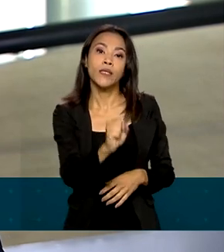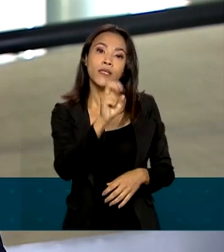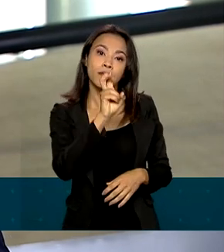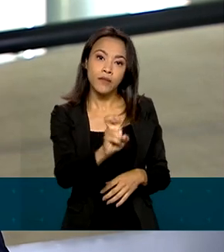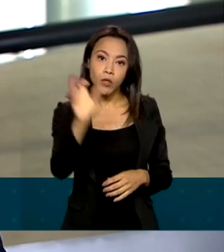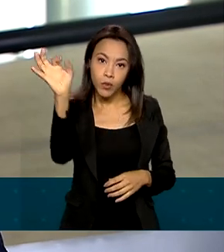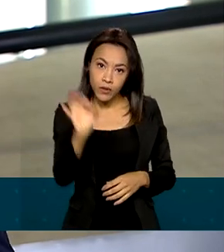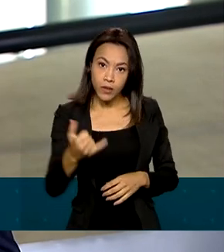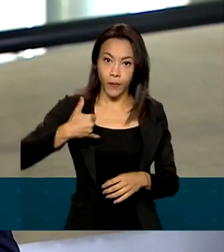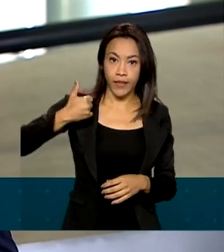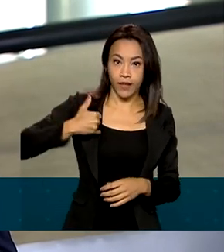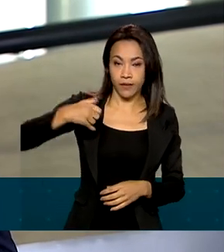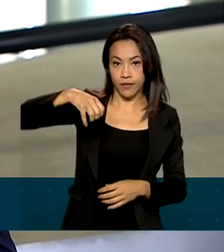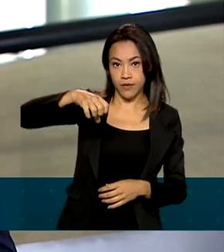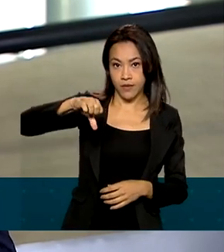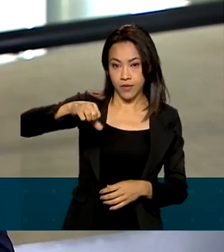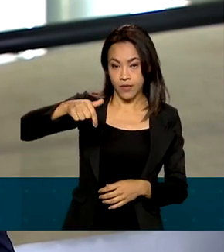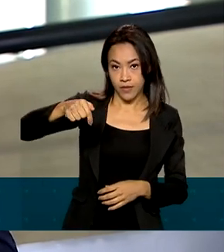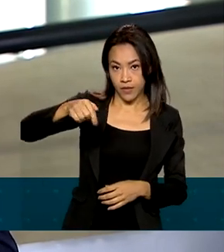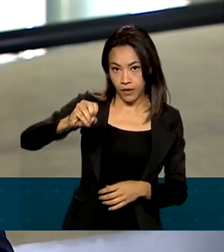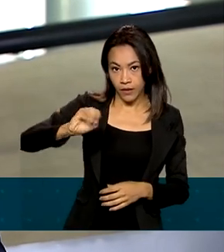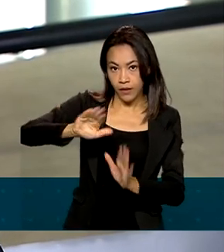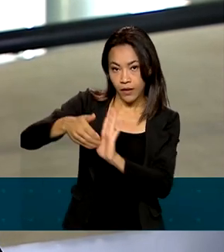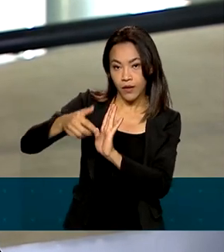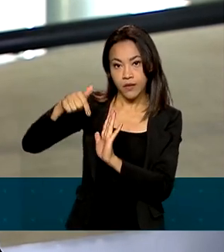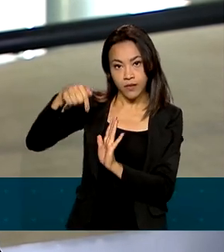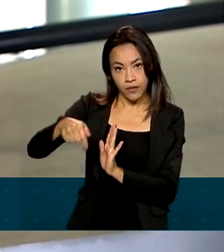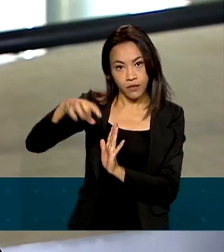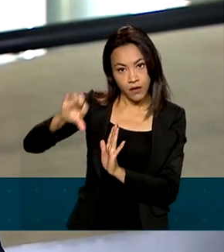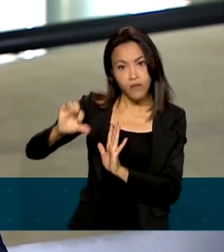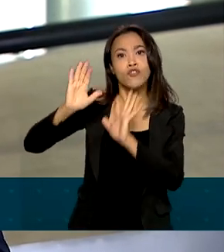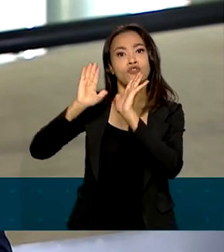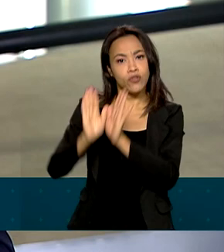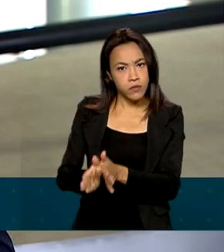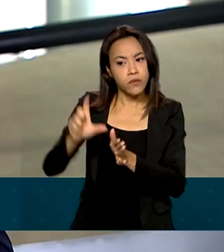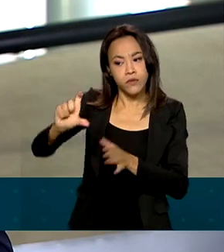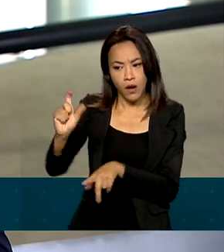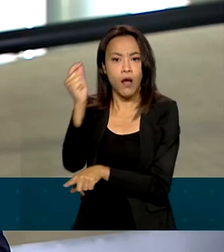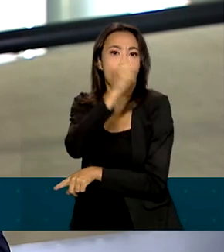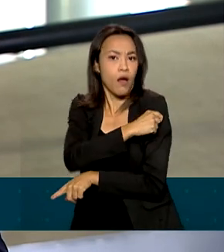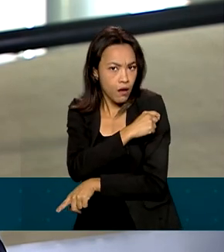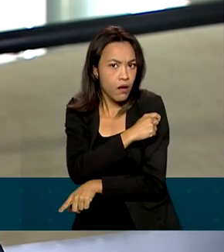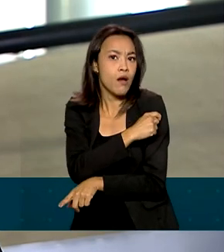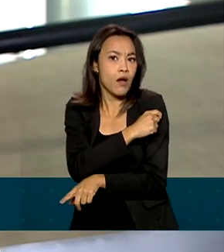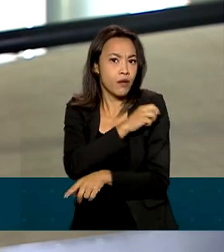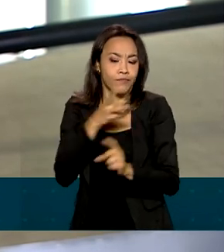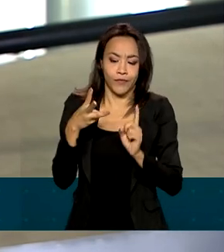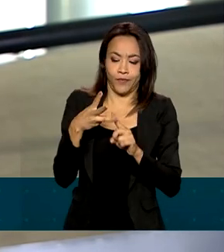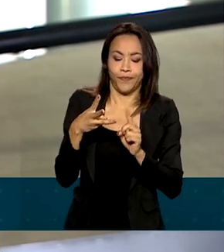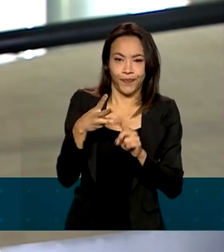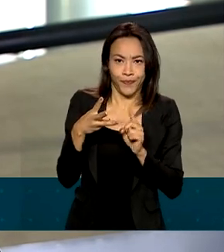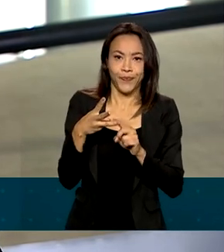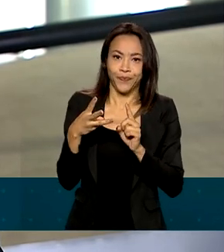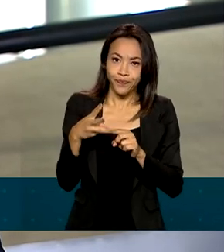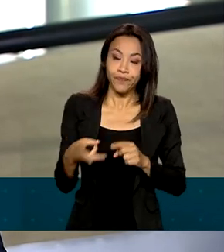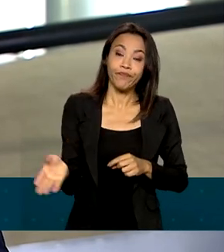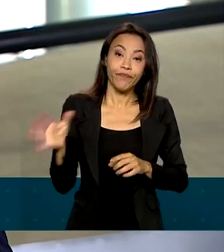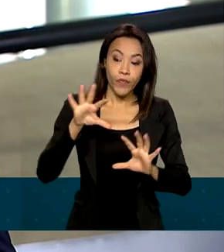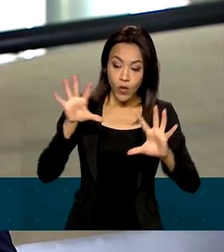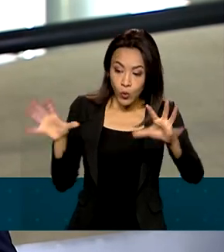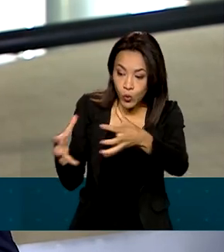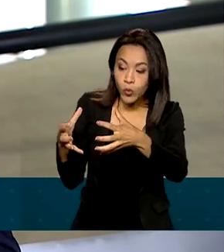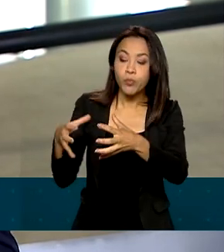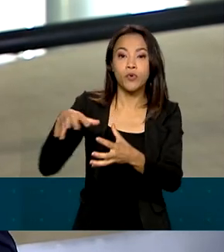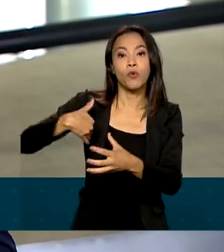do público entre 70 e 79 anos já tomaram uma dose de reforço contra a corrigir 19 no Brasil entre os idosos